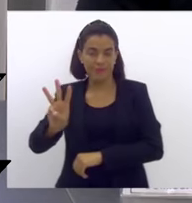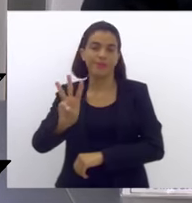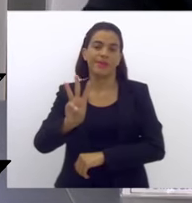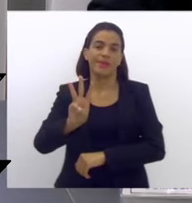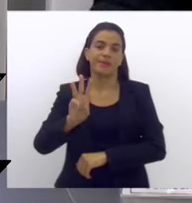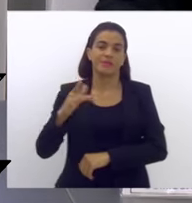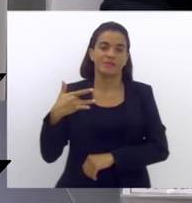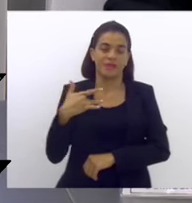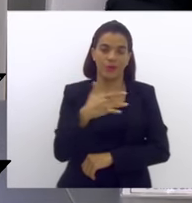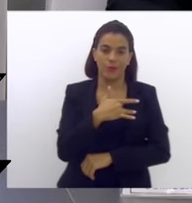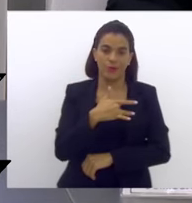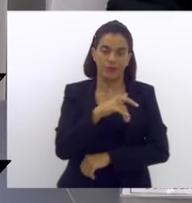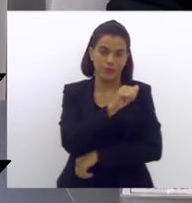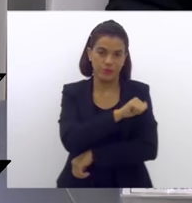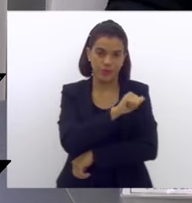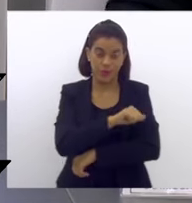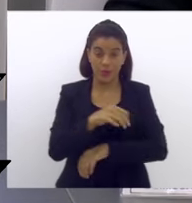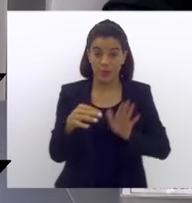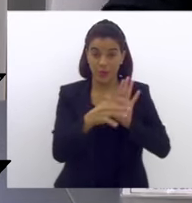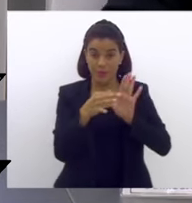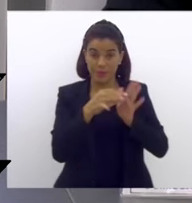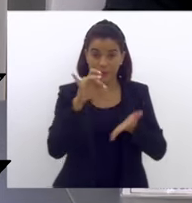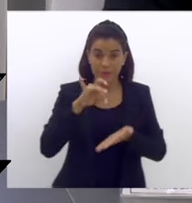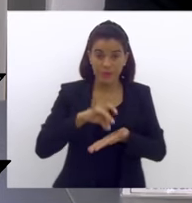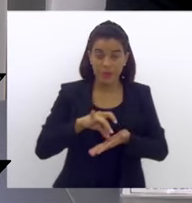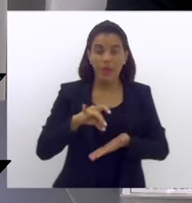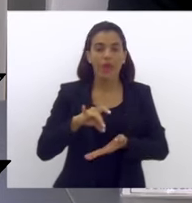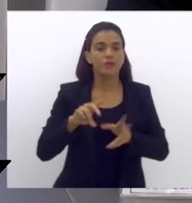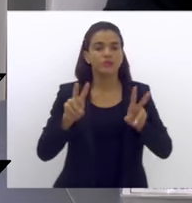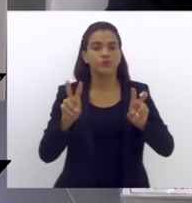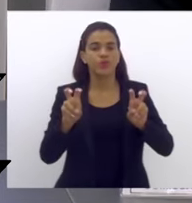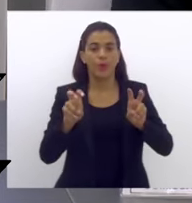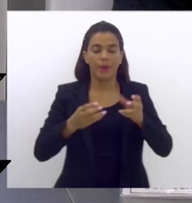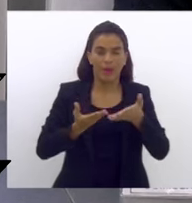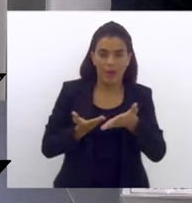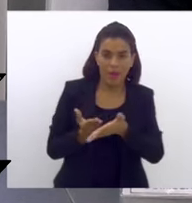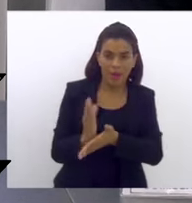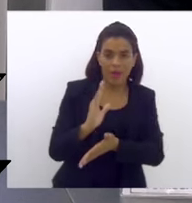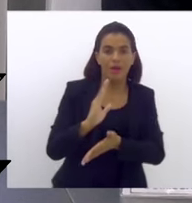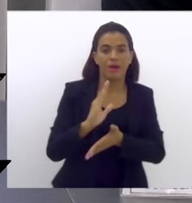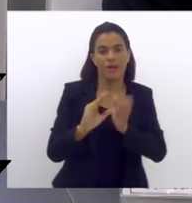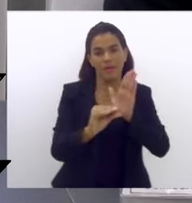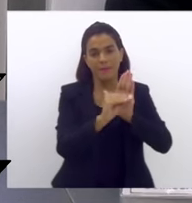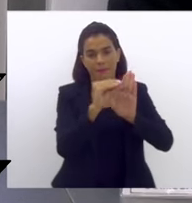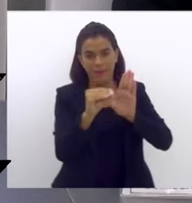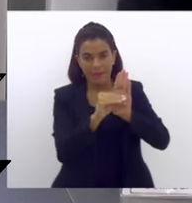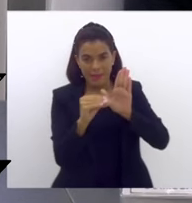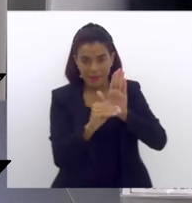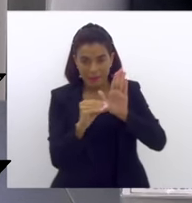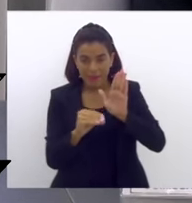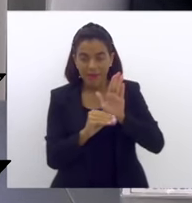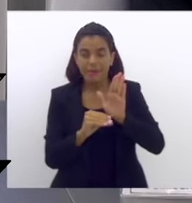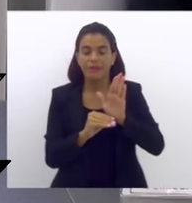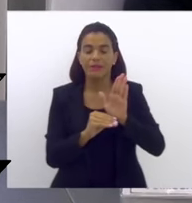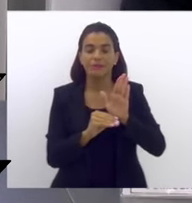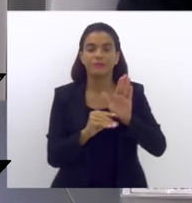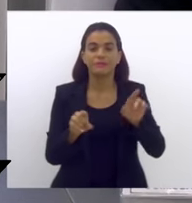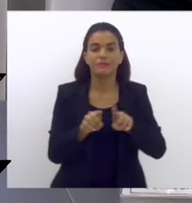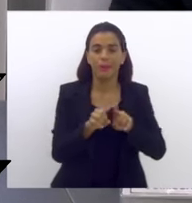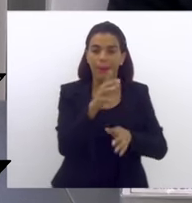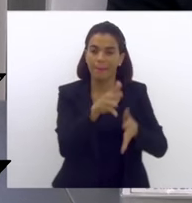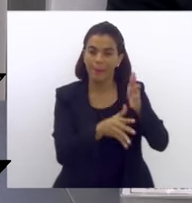Saúde do Rio de Janeiro o parecer original era aprovando algumas emendas e